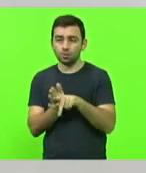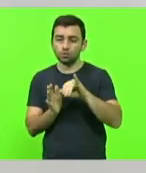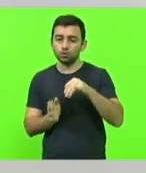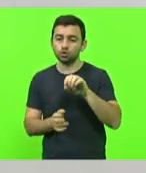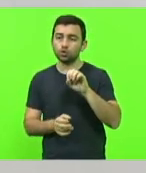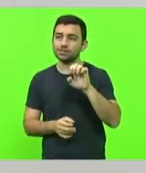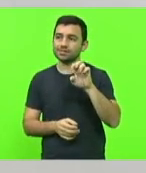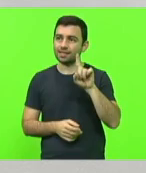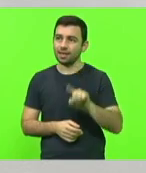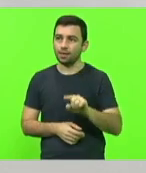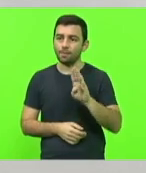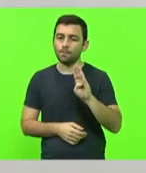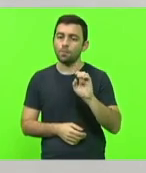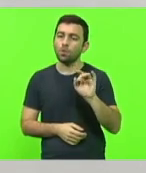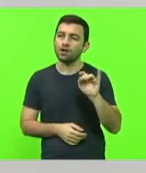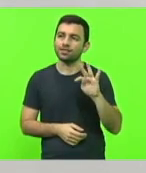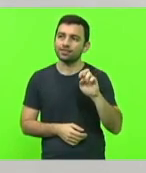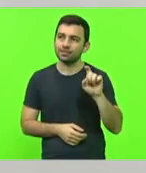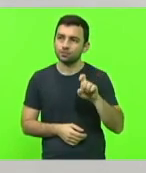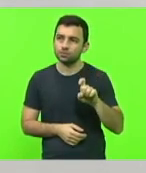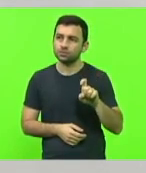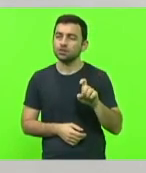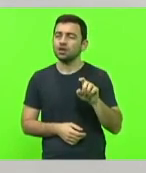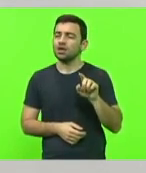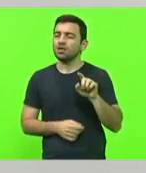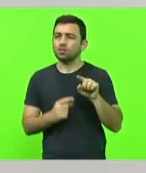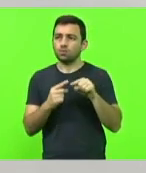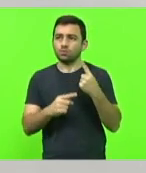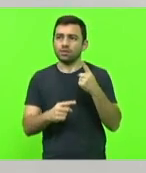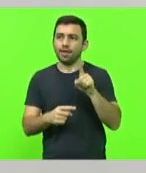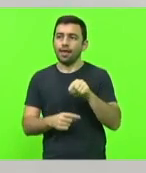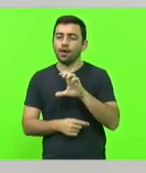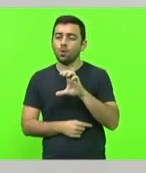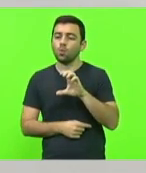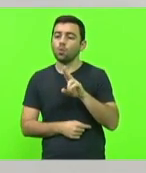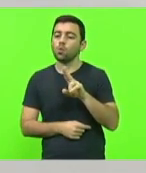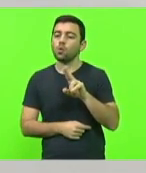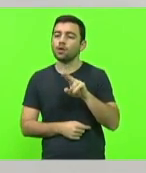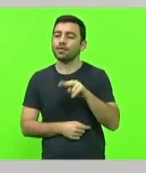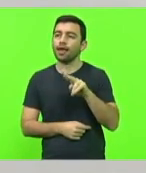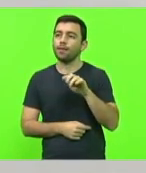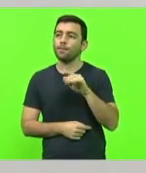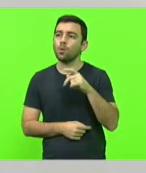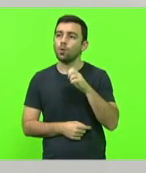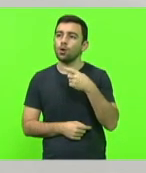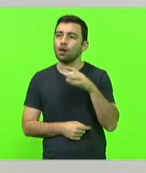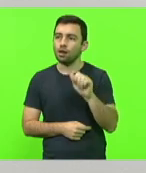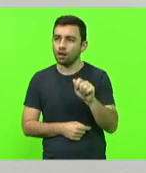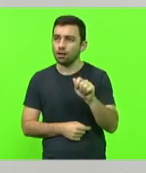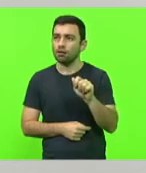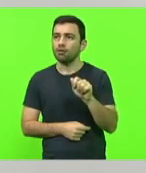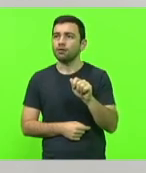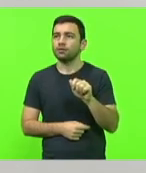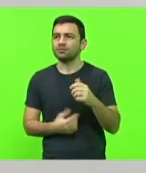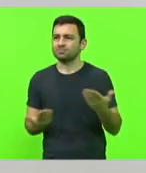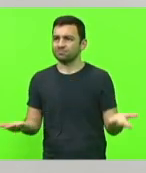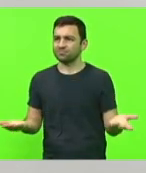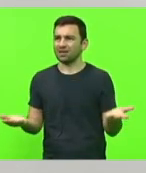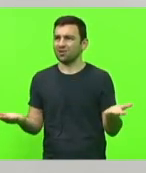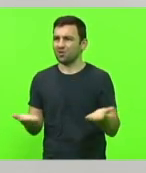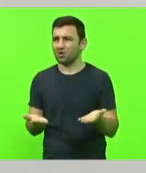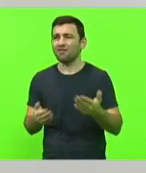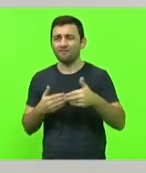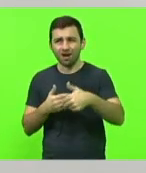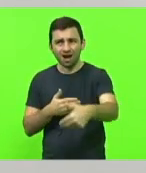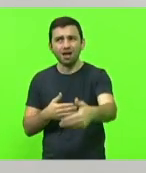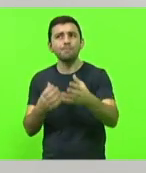Cunha Porã, e eu faço aqui a devida retificação. O marco temporal, se aprovado em Santa Catarina, vai trazer um prejuízo enorme,